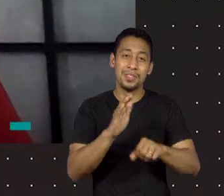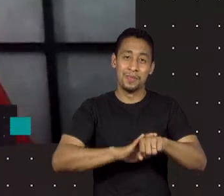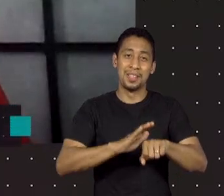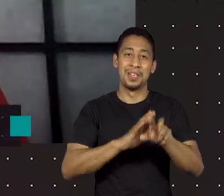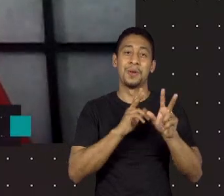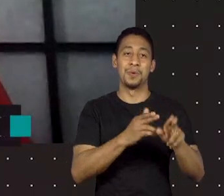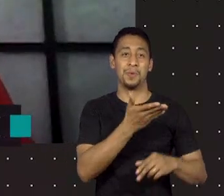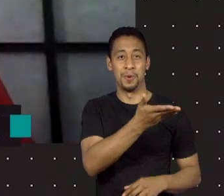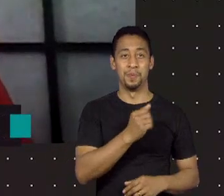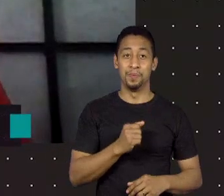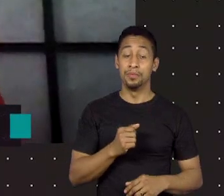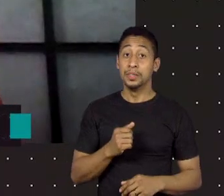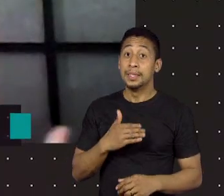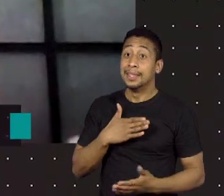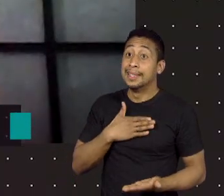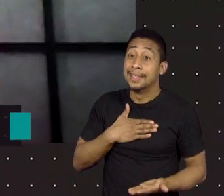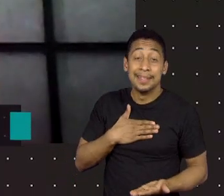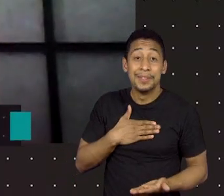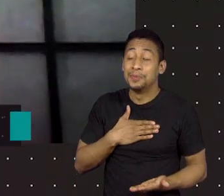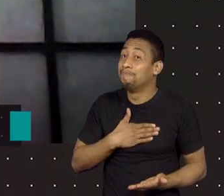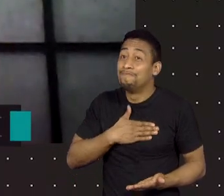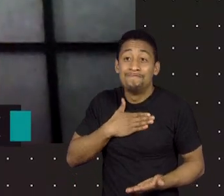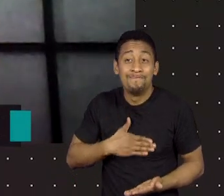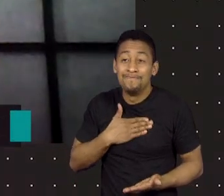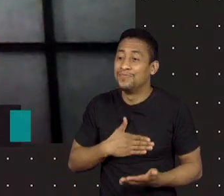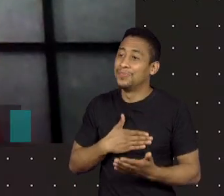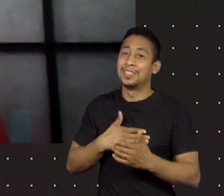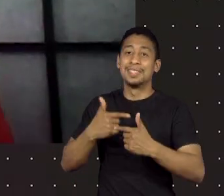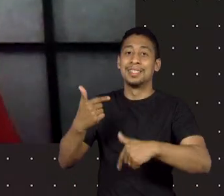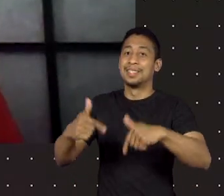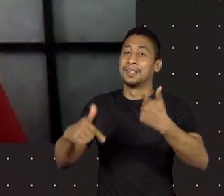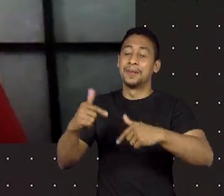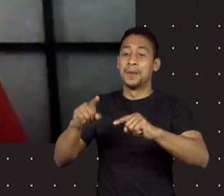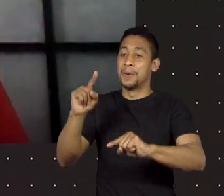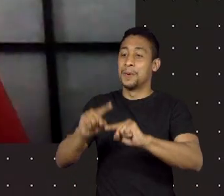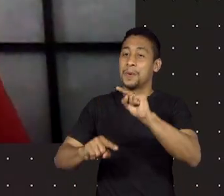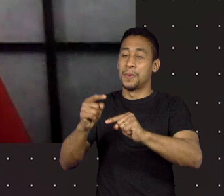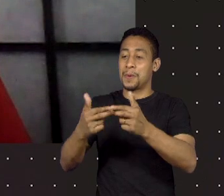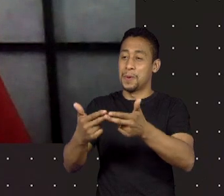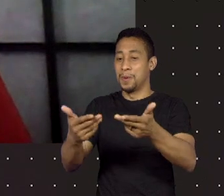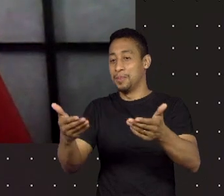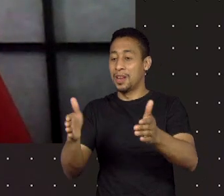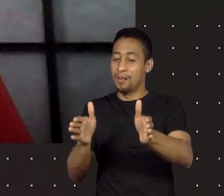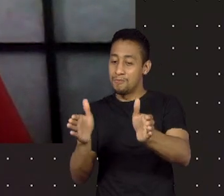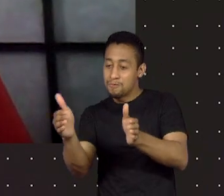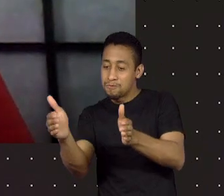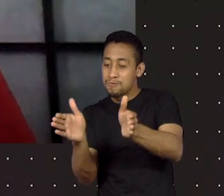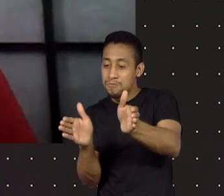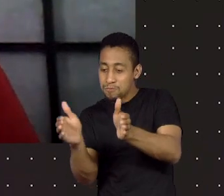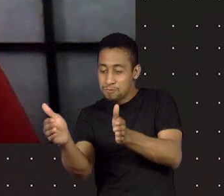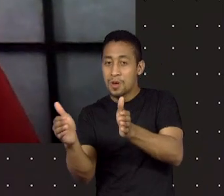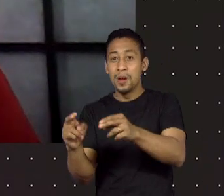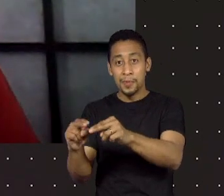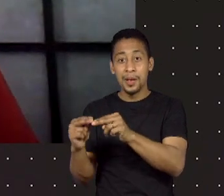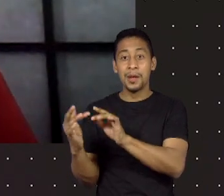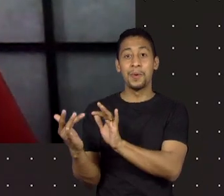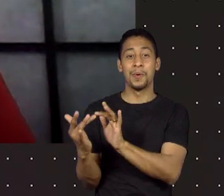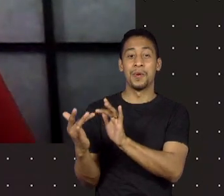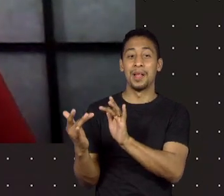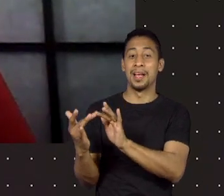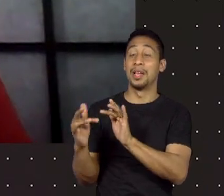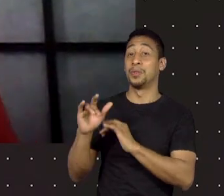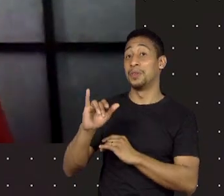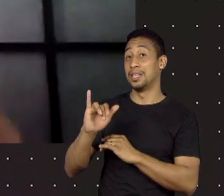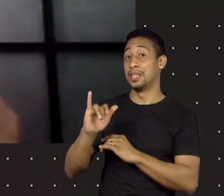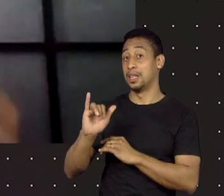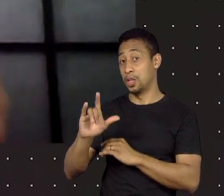Eu peguei gosto de trabalhar com objetos pelo contato com o Ilo, sabe? Porque